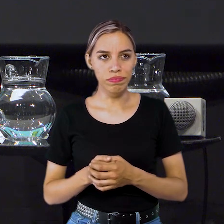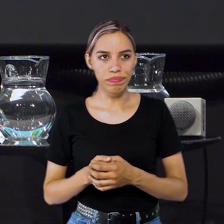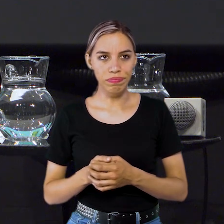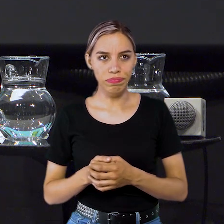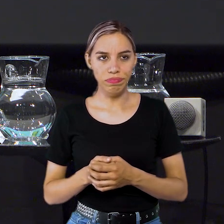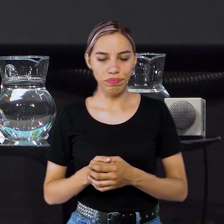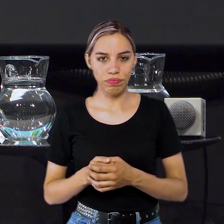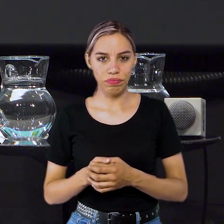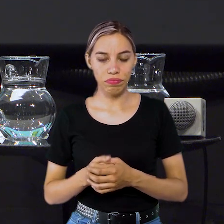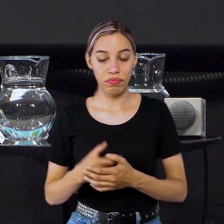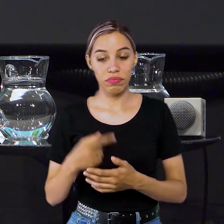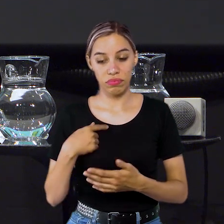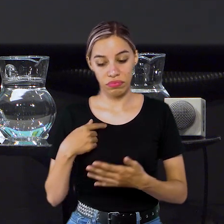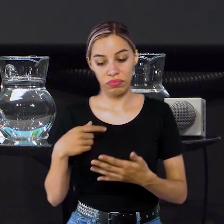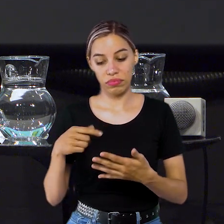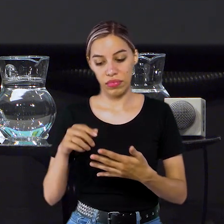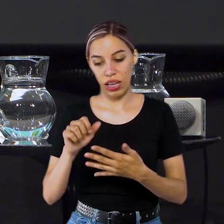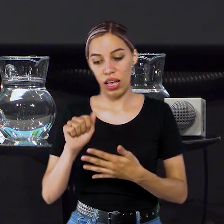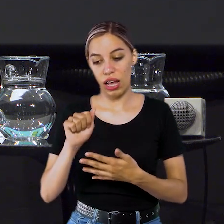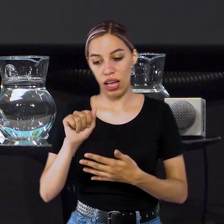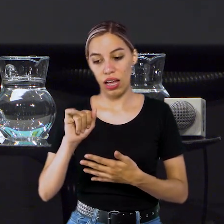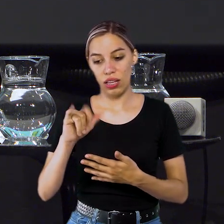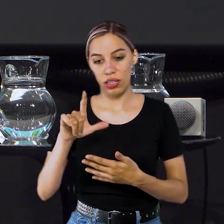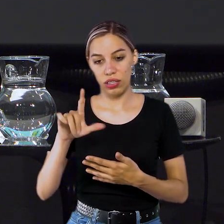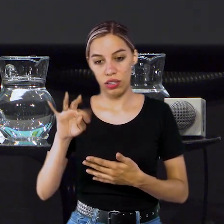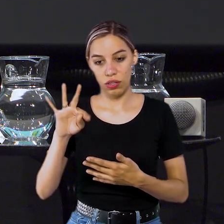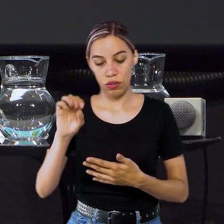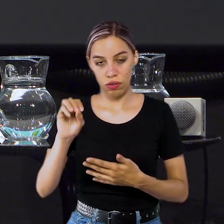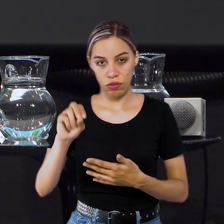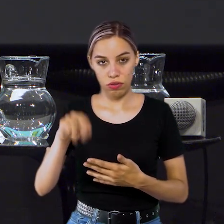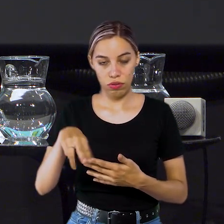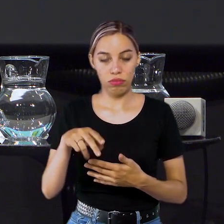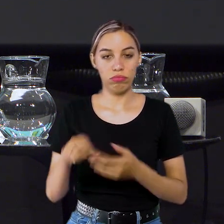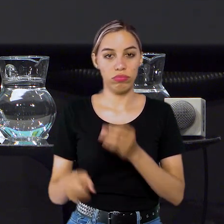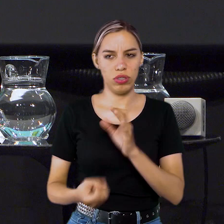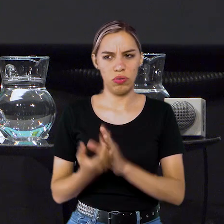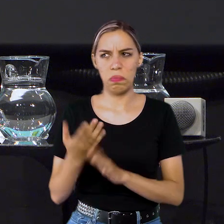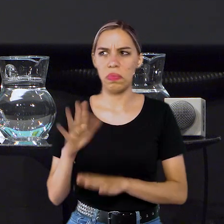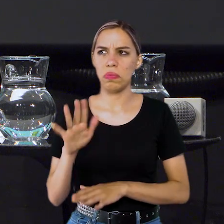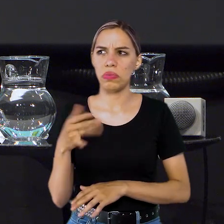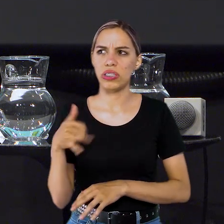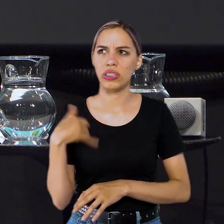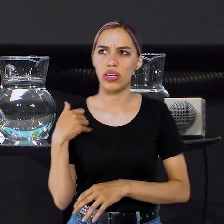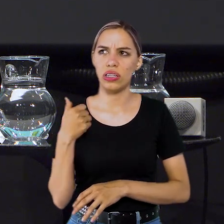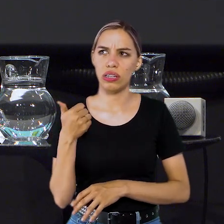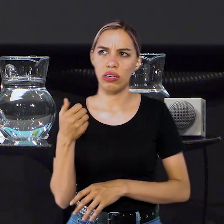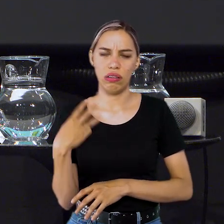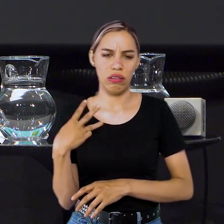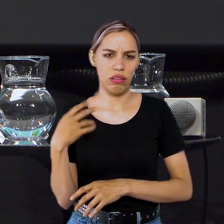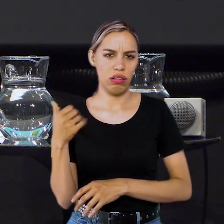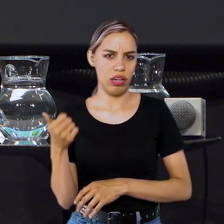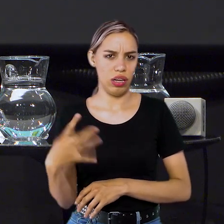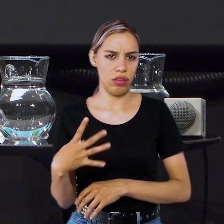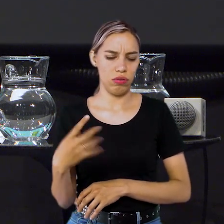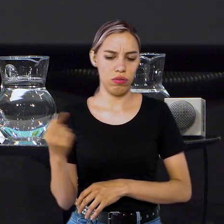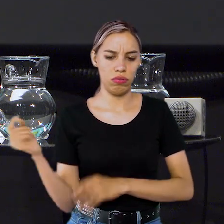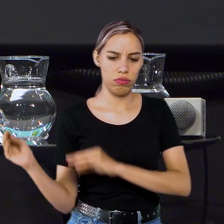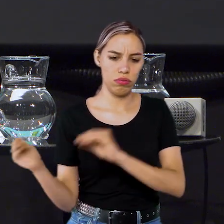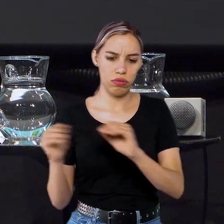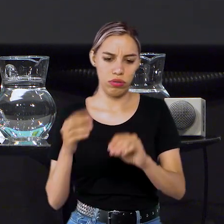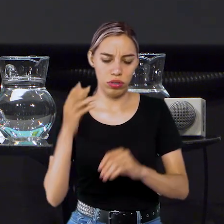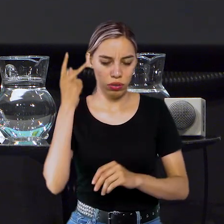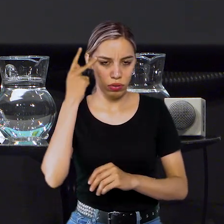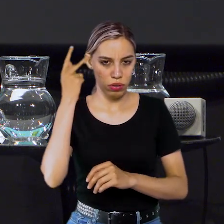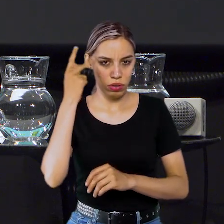vi Ailton Krenak quando eu tinha 14 anos, 13 anos, aqui em São Paulo, e